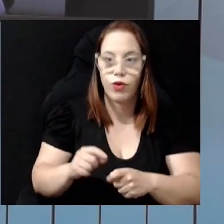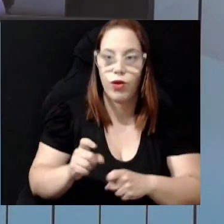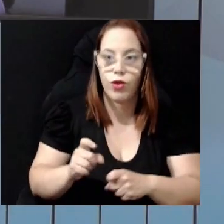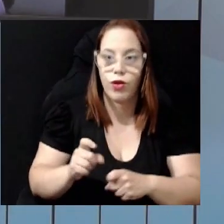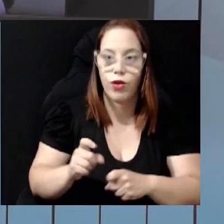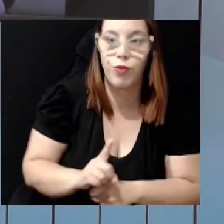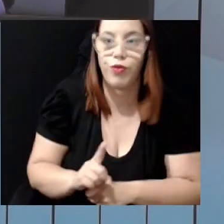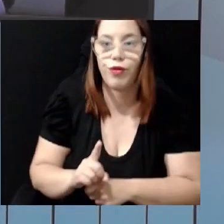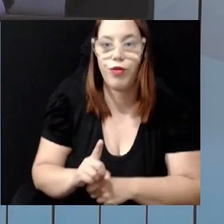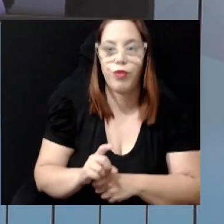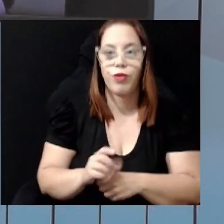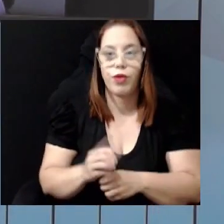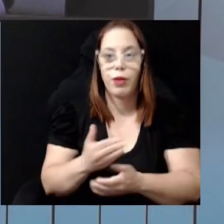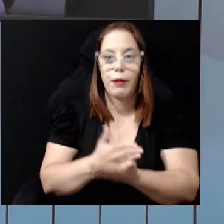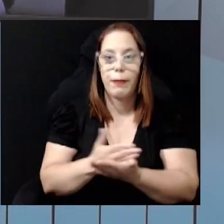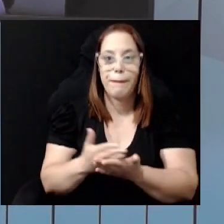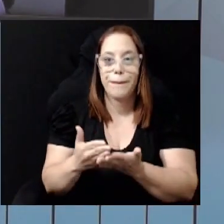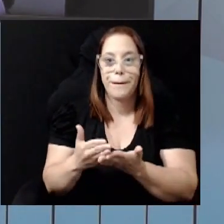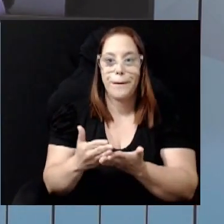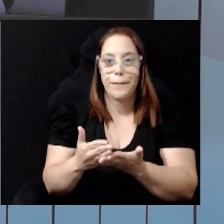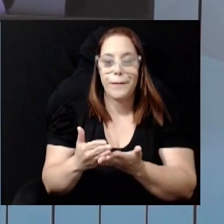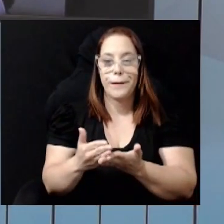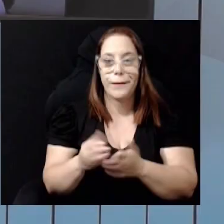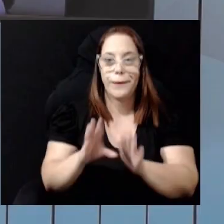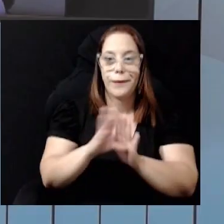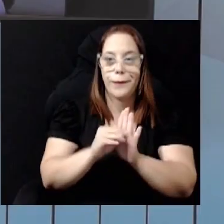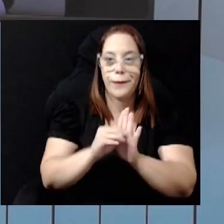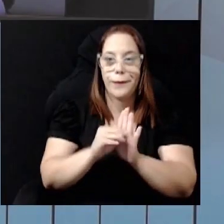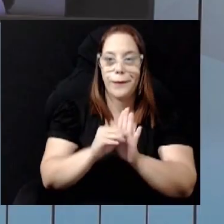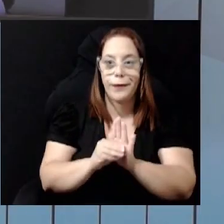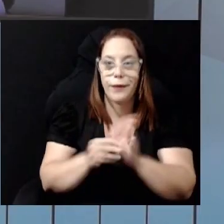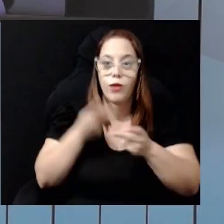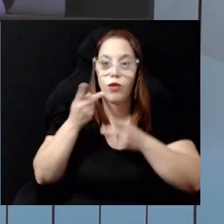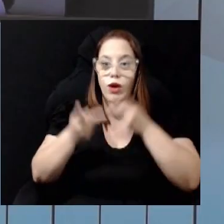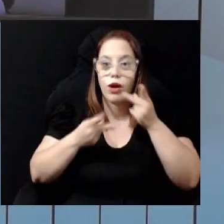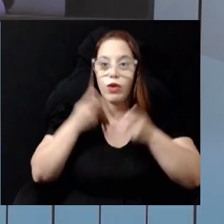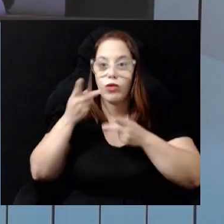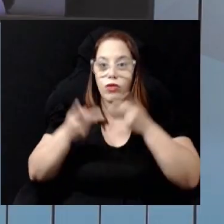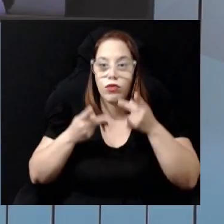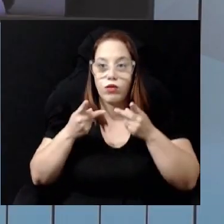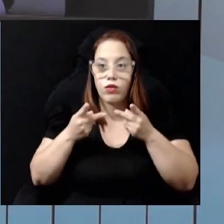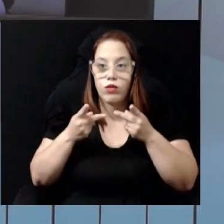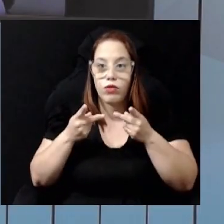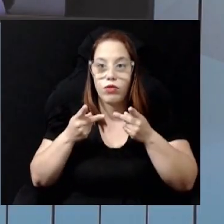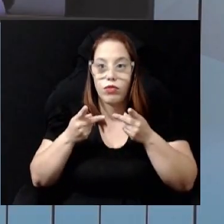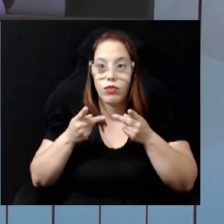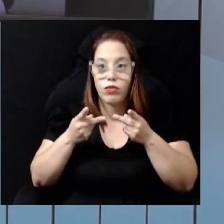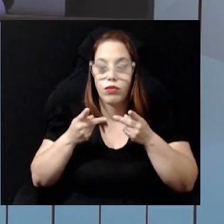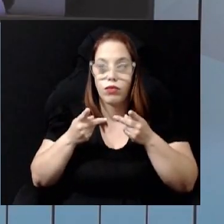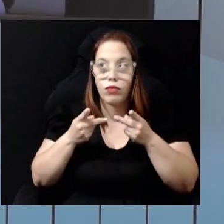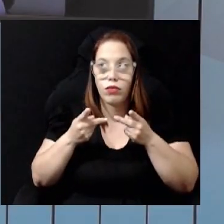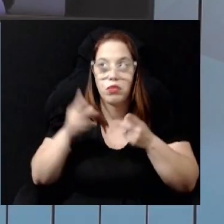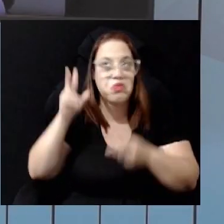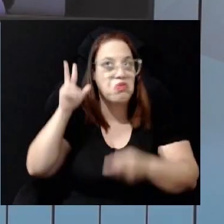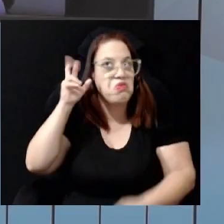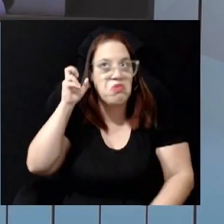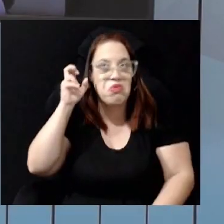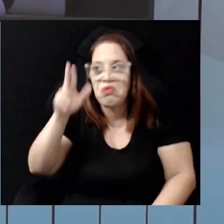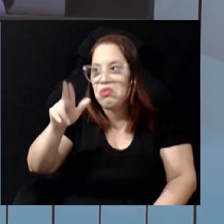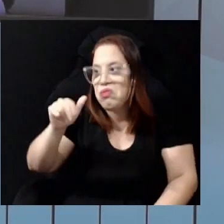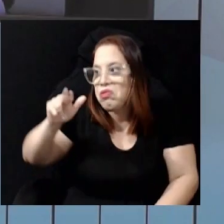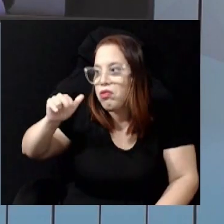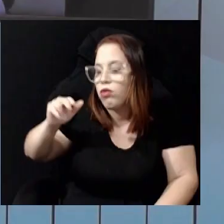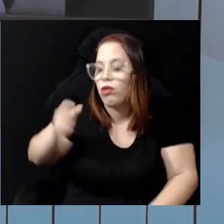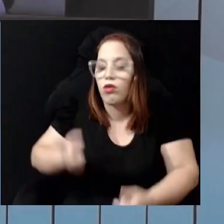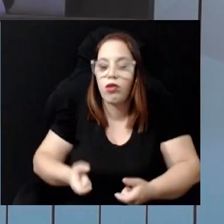gente começar aqui no nosso programa, né? Vamos falar um pouquinho, muitas pessoas às vezes nunca ouviram falar, né,